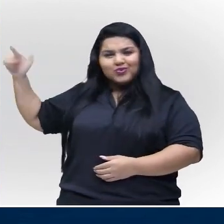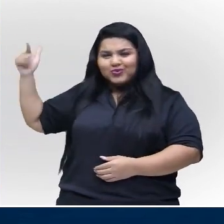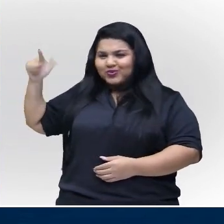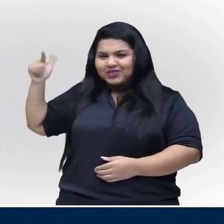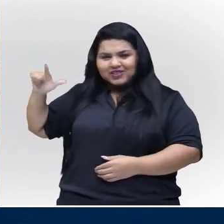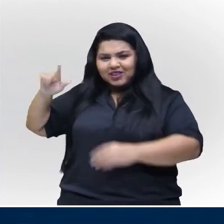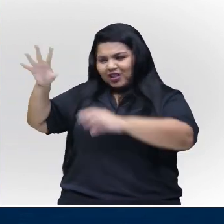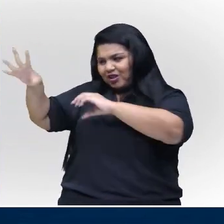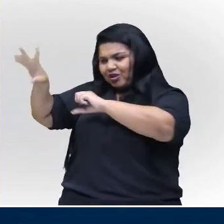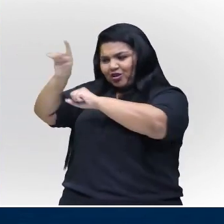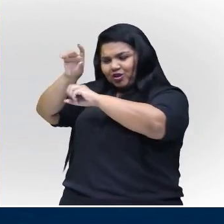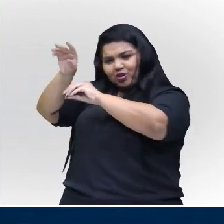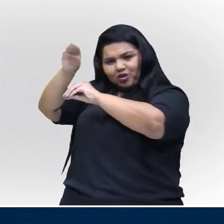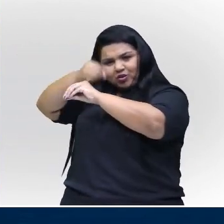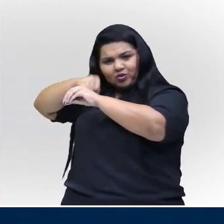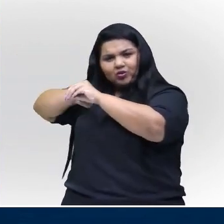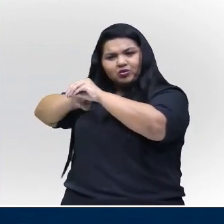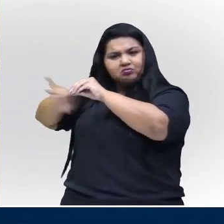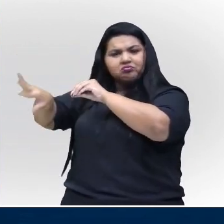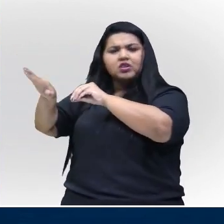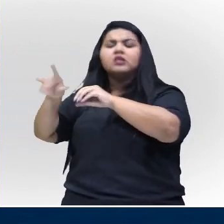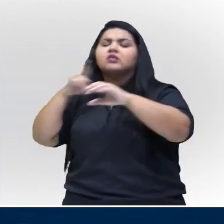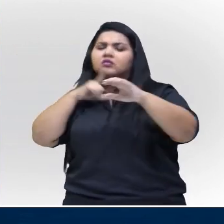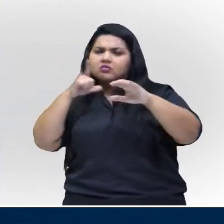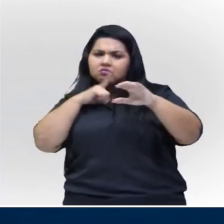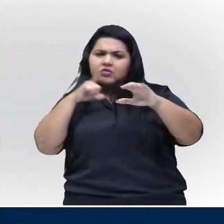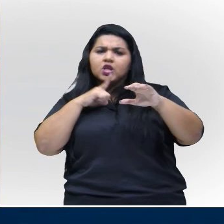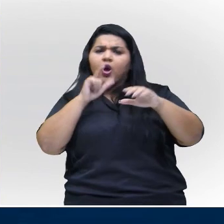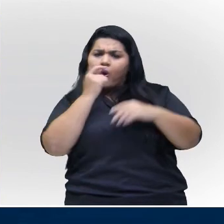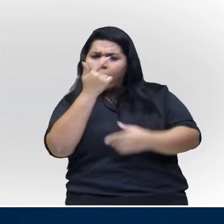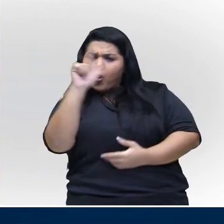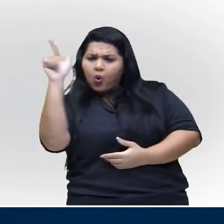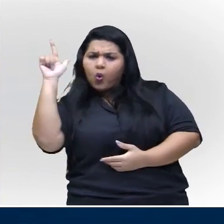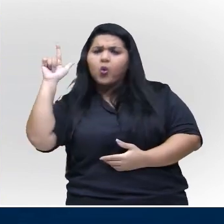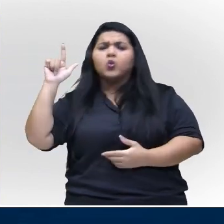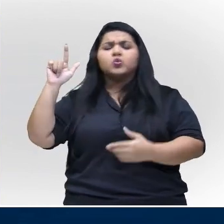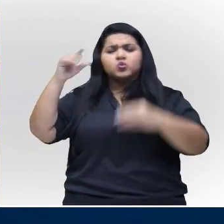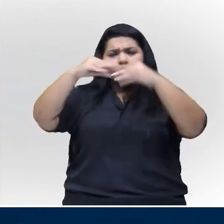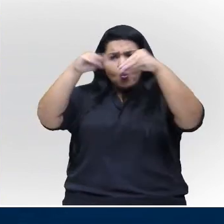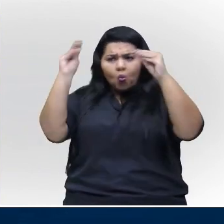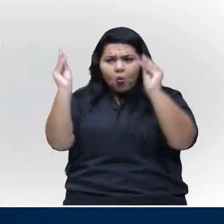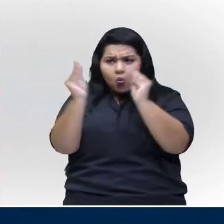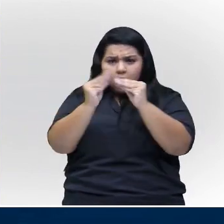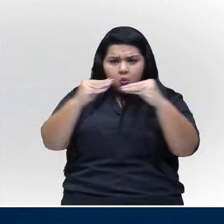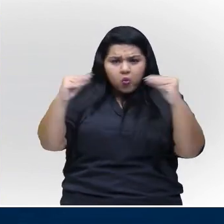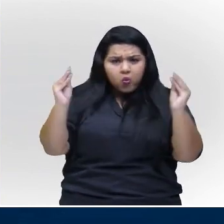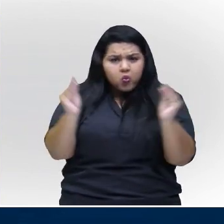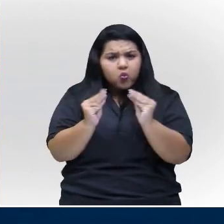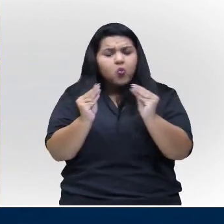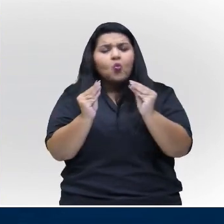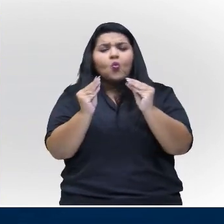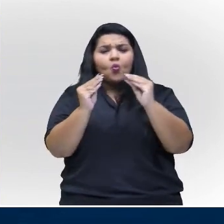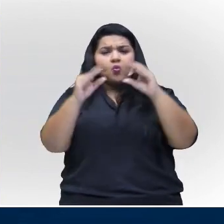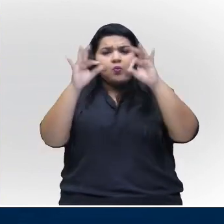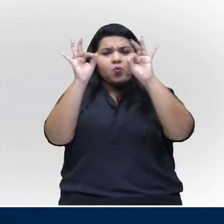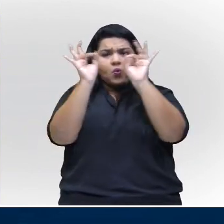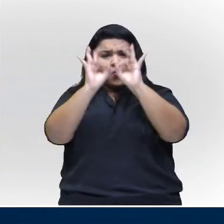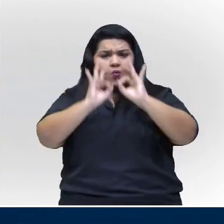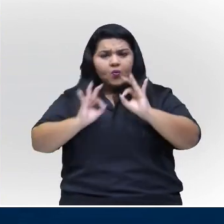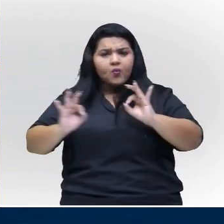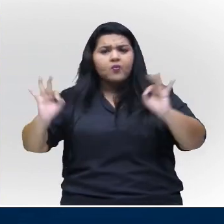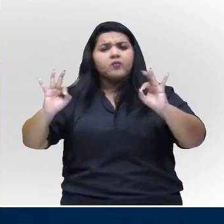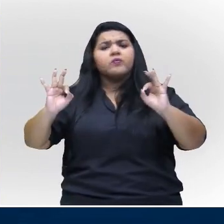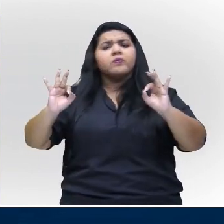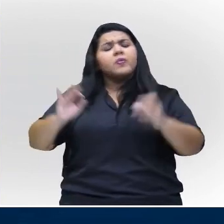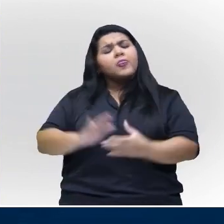ali outras organelas, né, como mitocôndrias, complexo golgiense, os retículos endoplasmáticos lá em roxo, que a gente